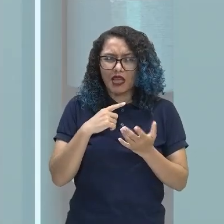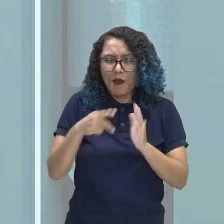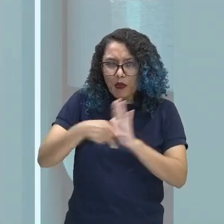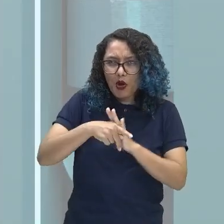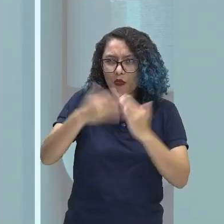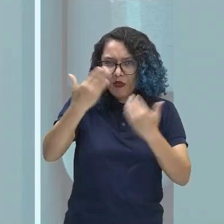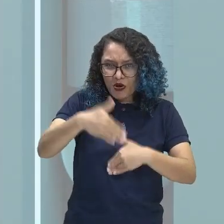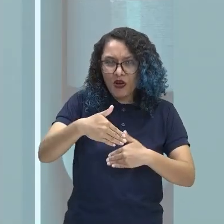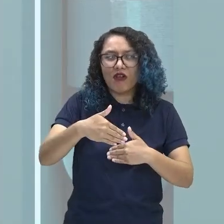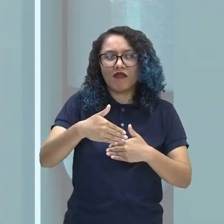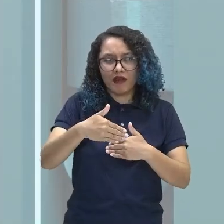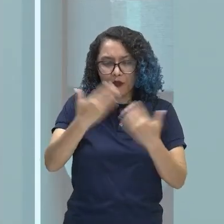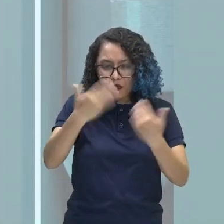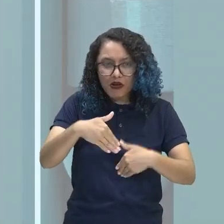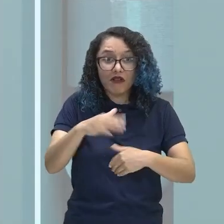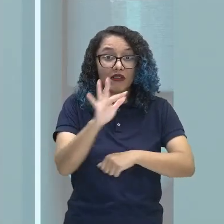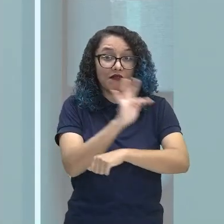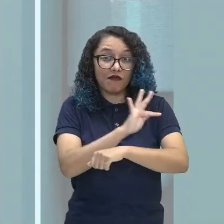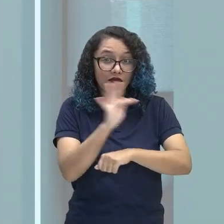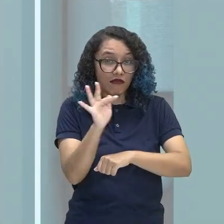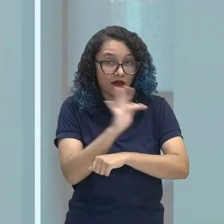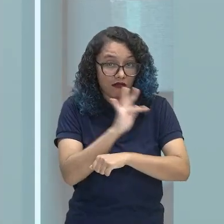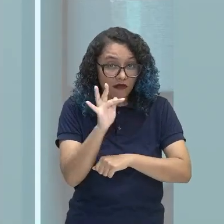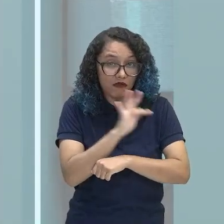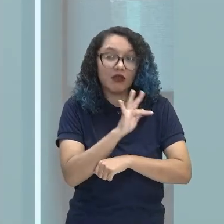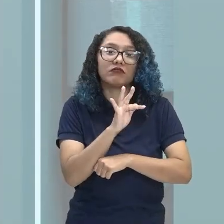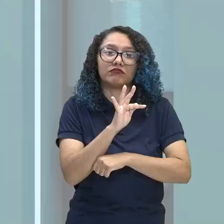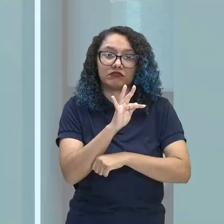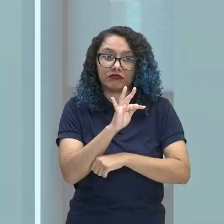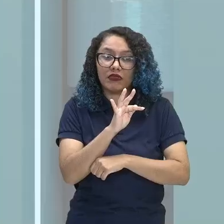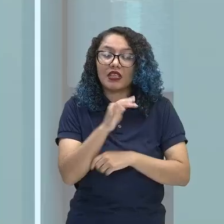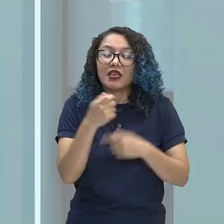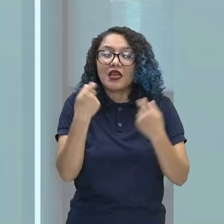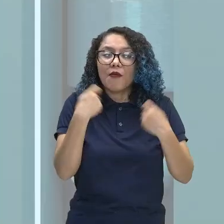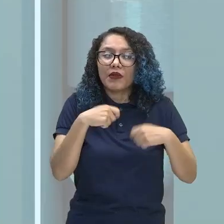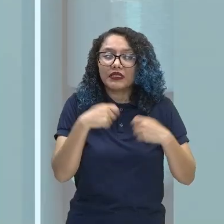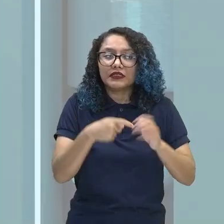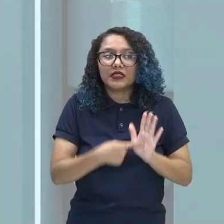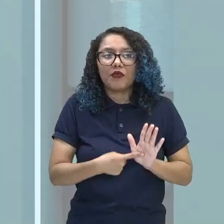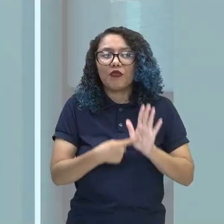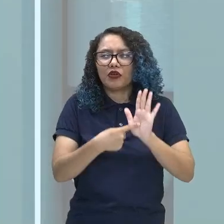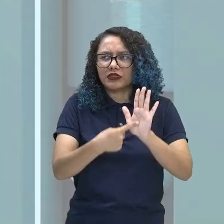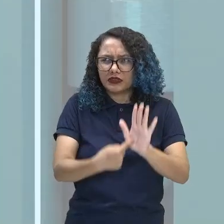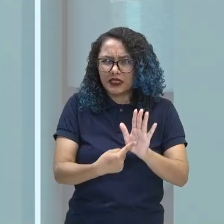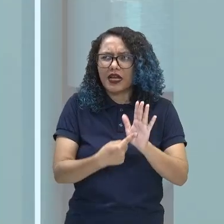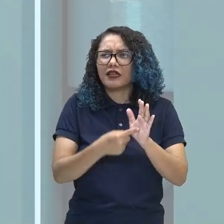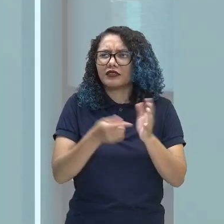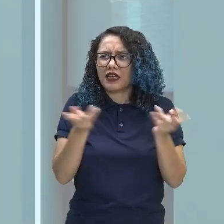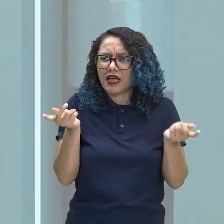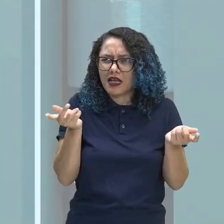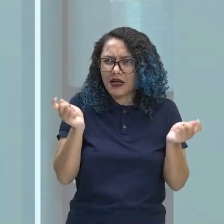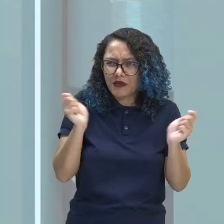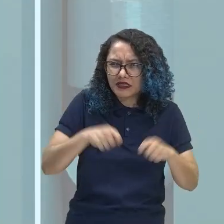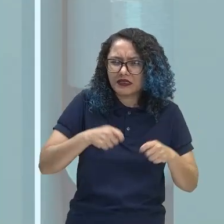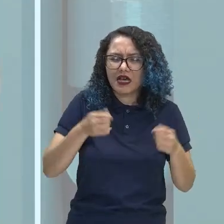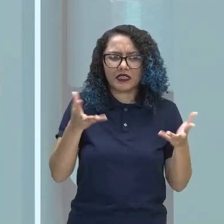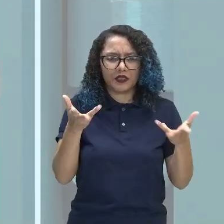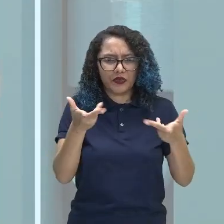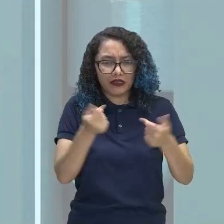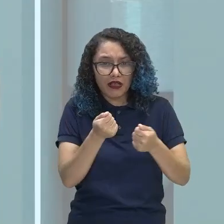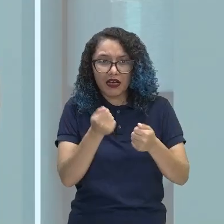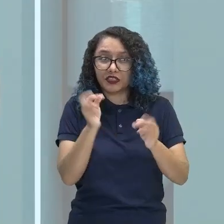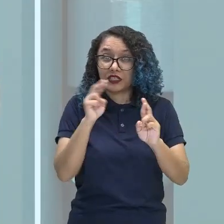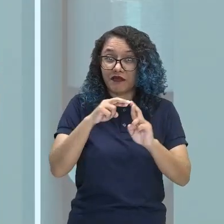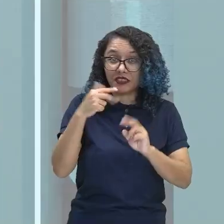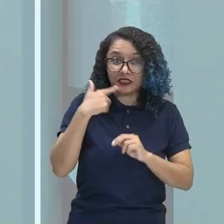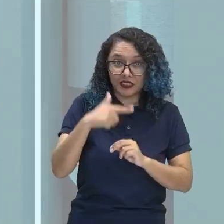exame formal, em um exame que requer que você mostre todo o seu conhecimento, seu domínio sobre a língua. E aí nós vamos